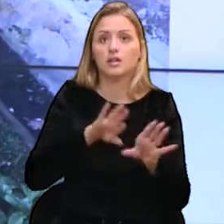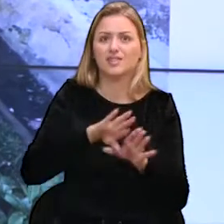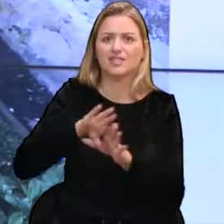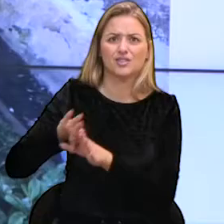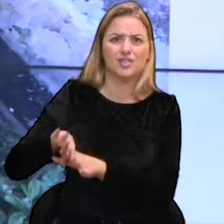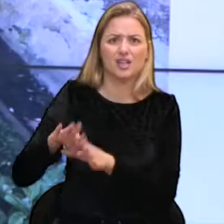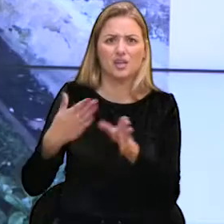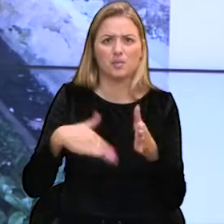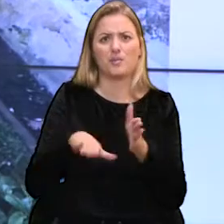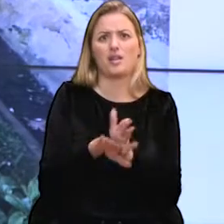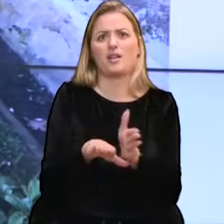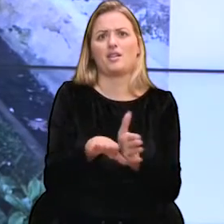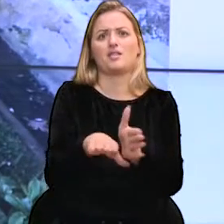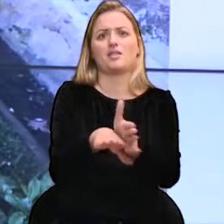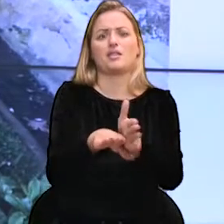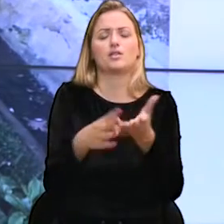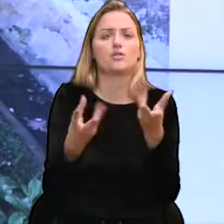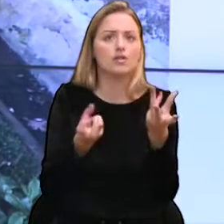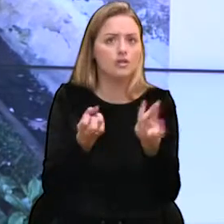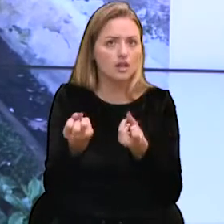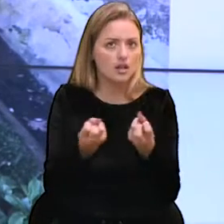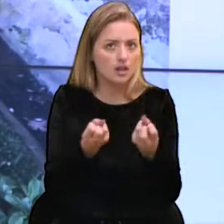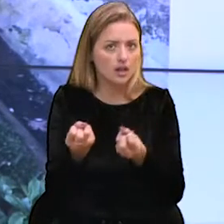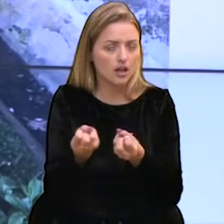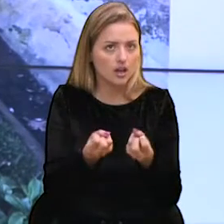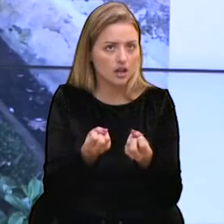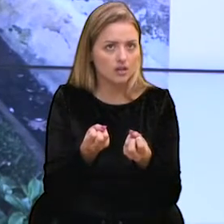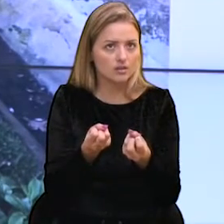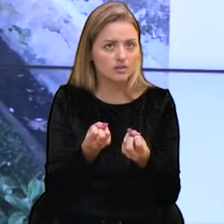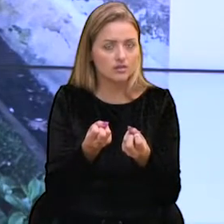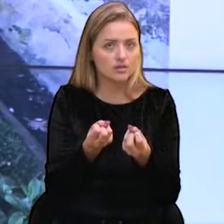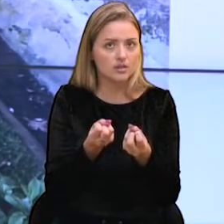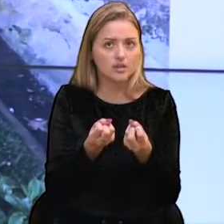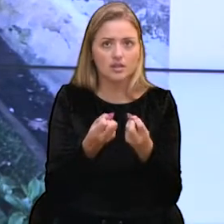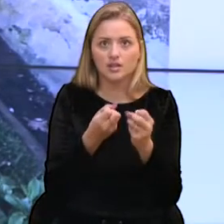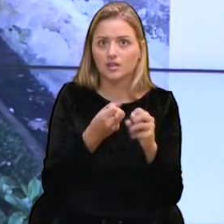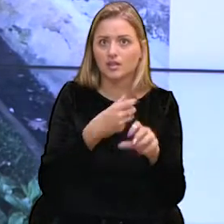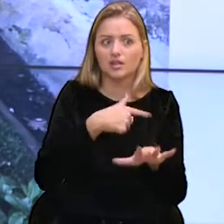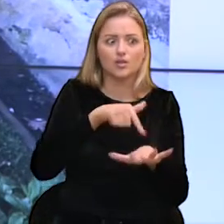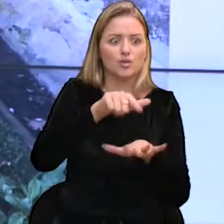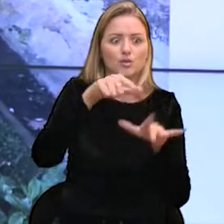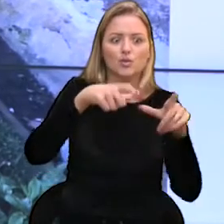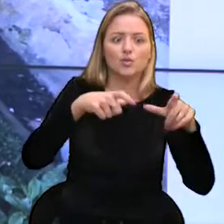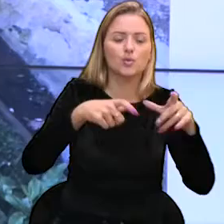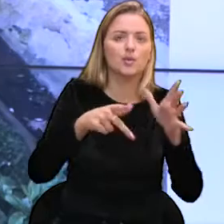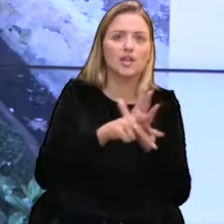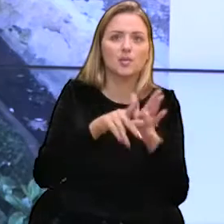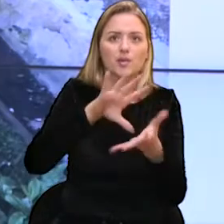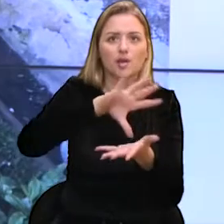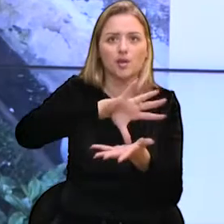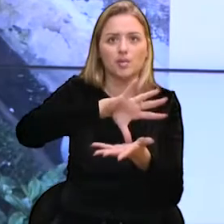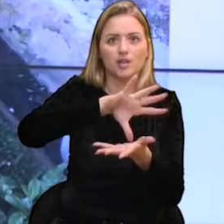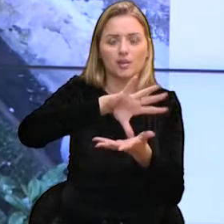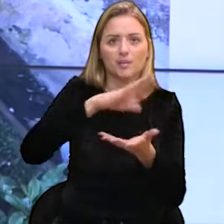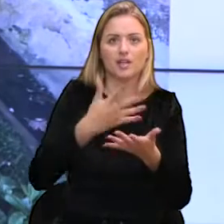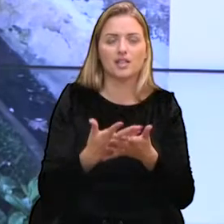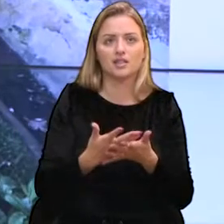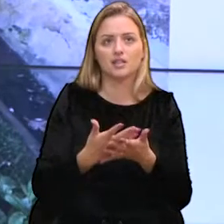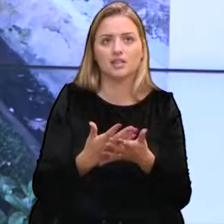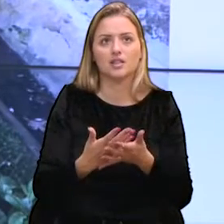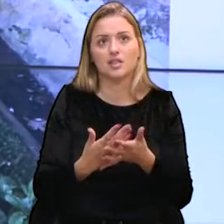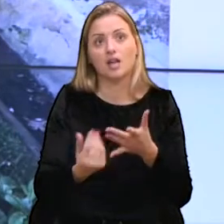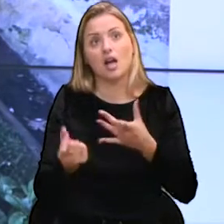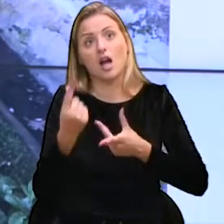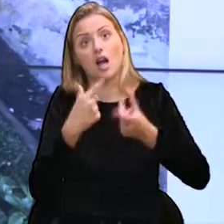colocar automóveis, né, em cima de um passeio. Ah, mas